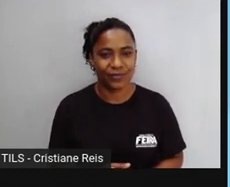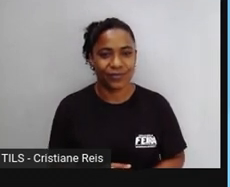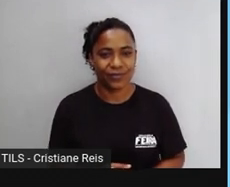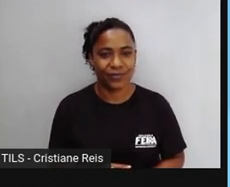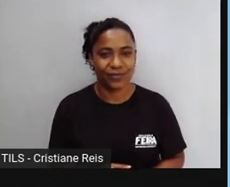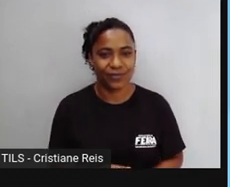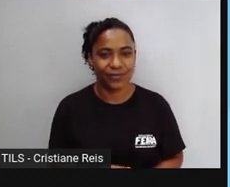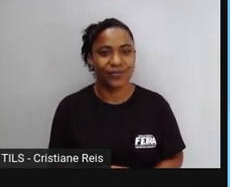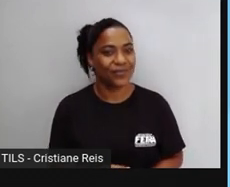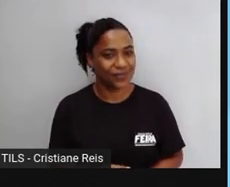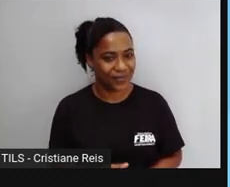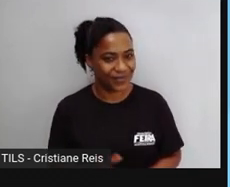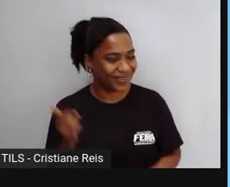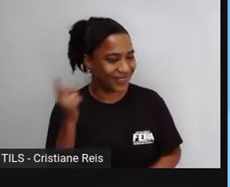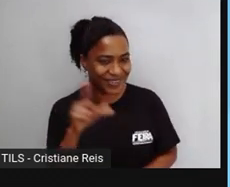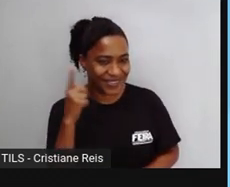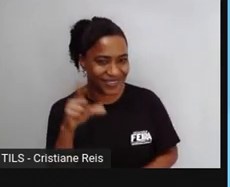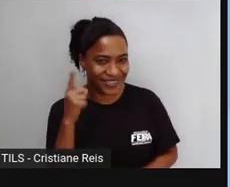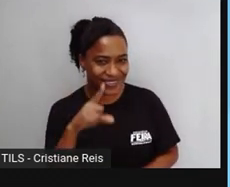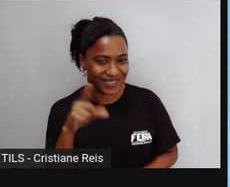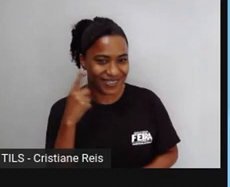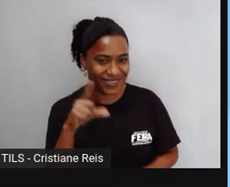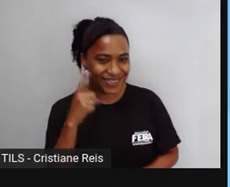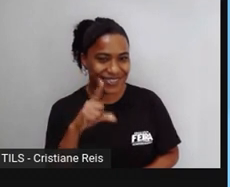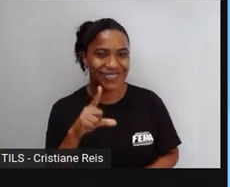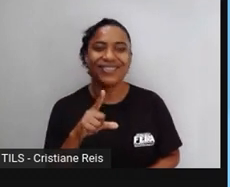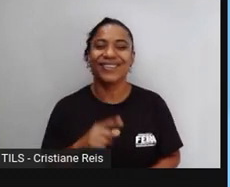Ok, 200 points.